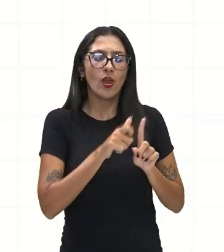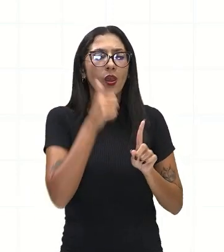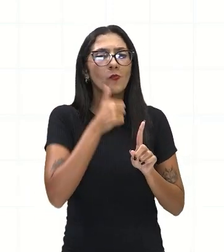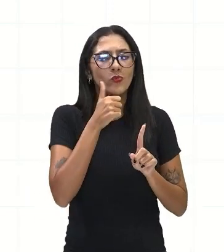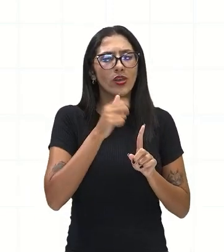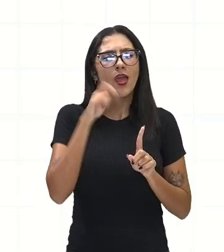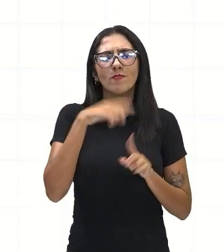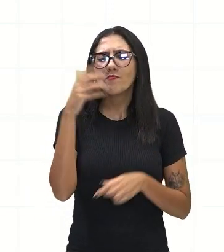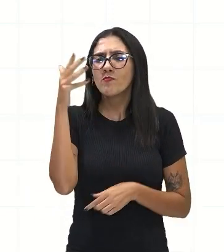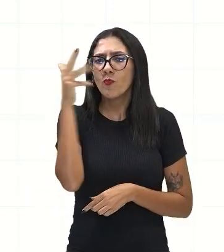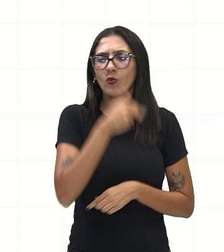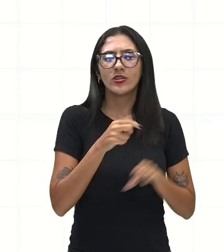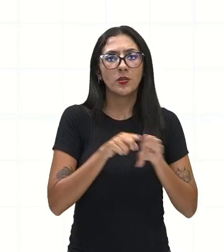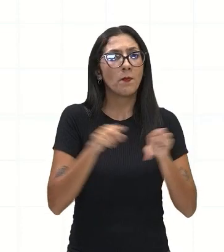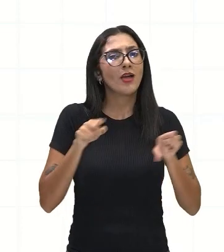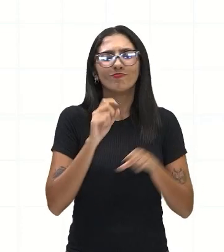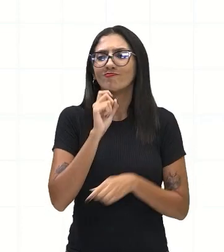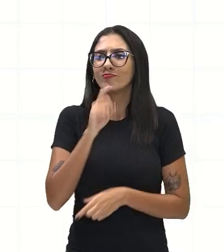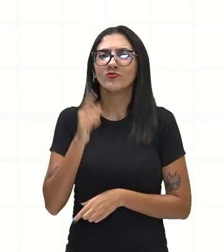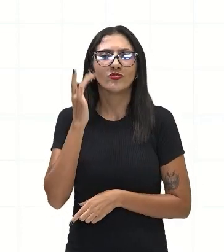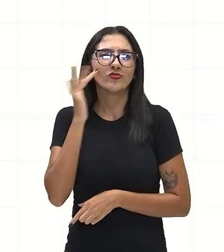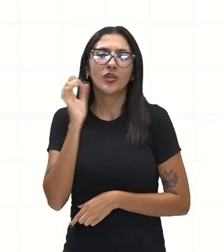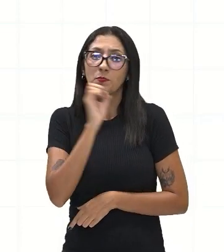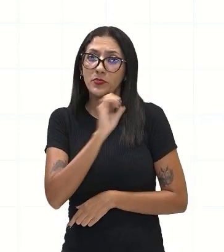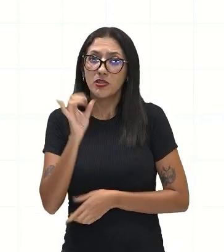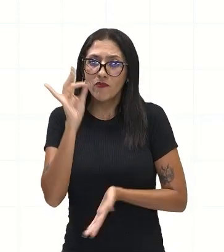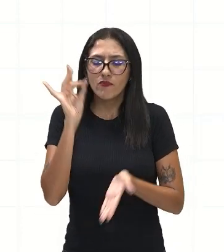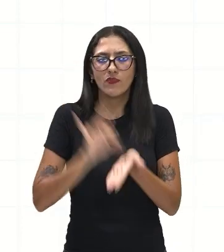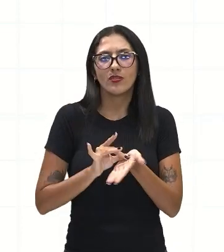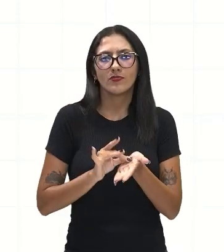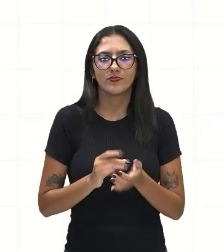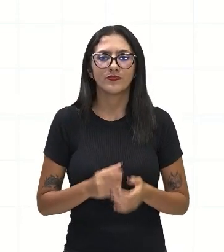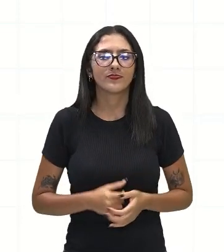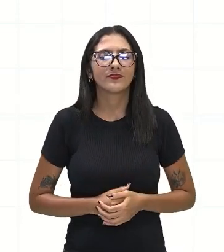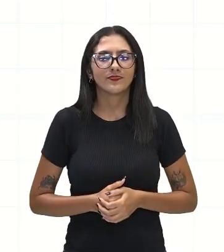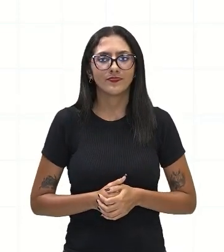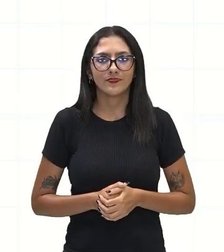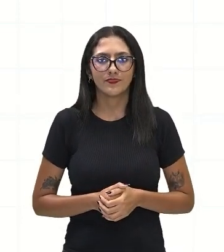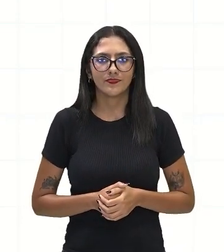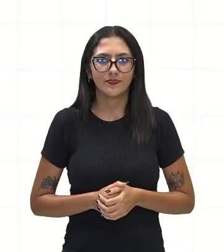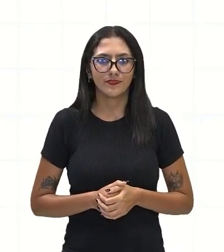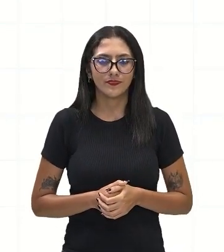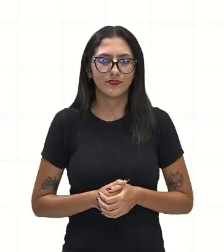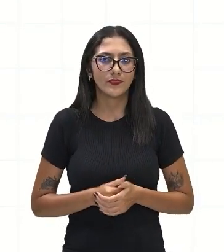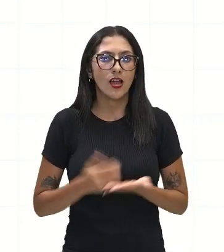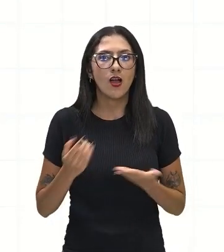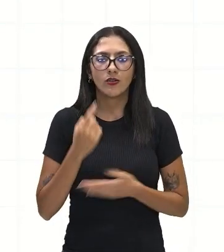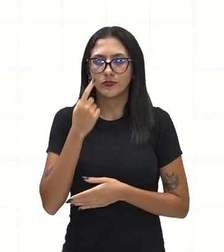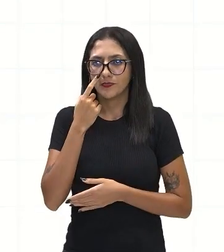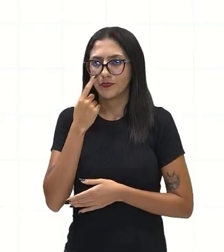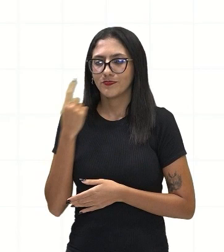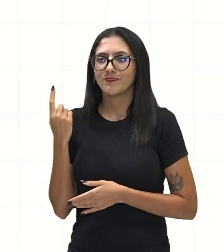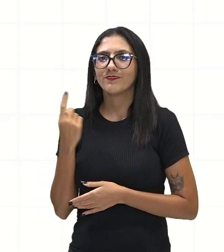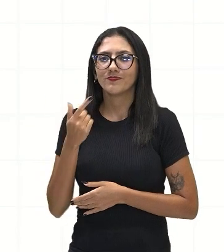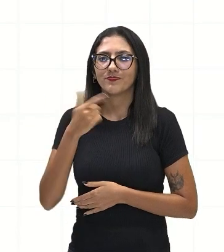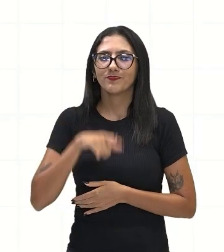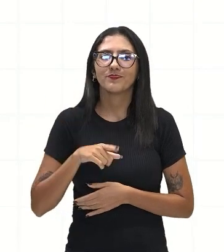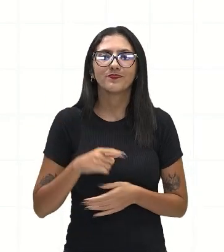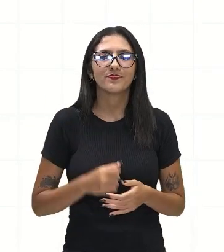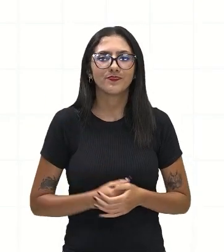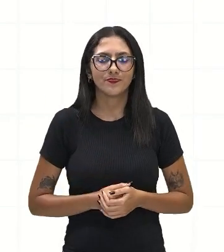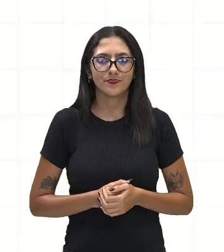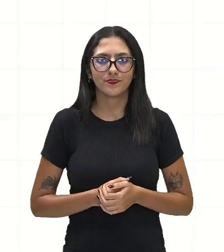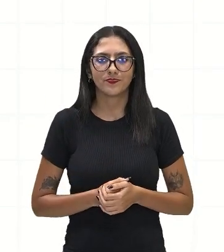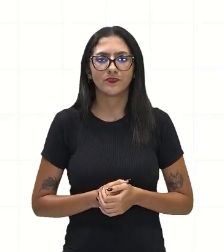se saber se é verdade. Agora, voltemos para a nossa questão. A opinião das pessoas